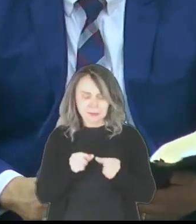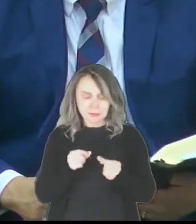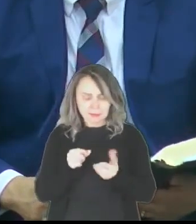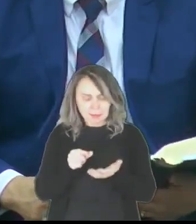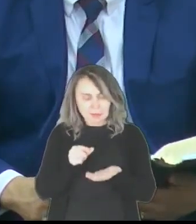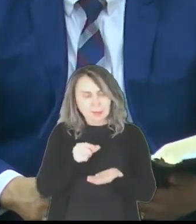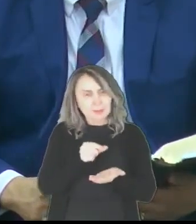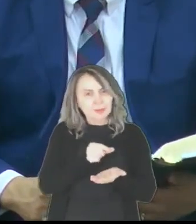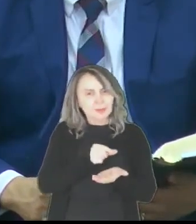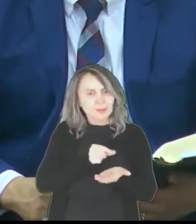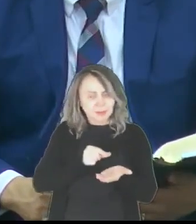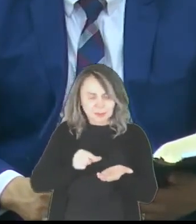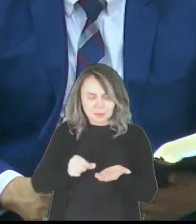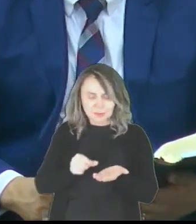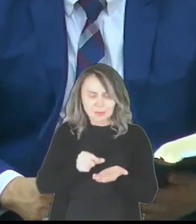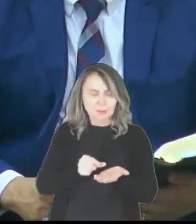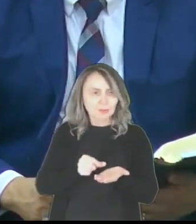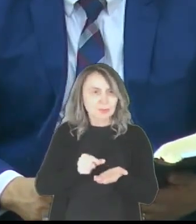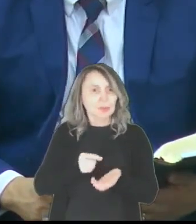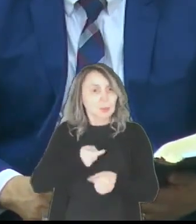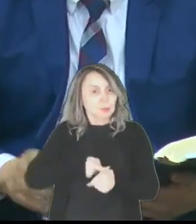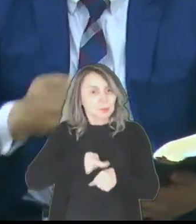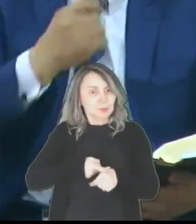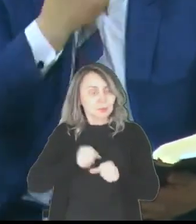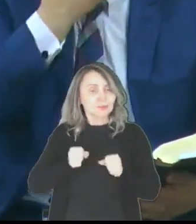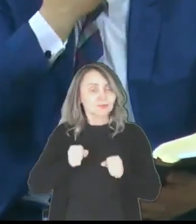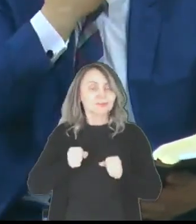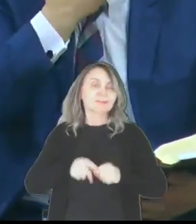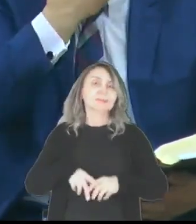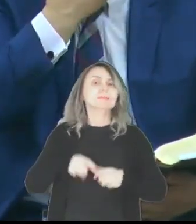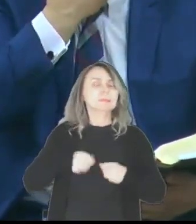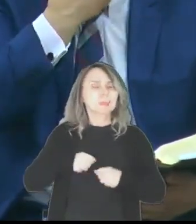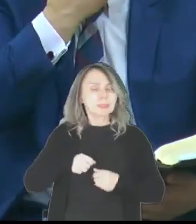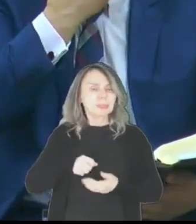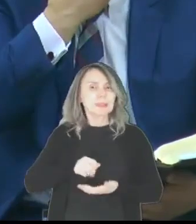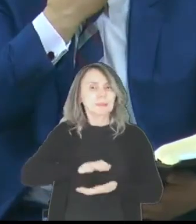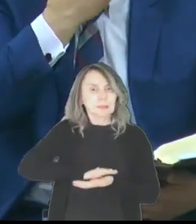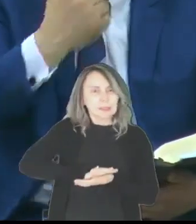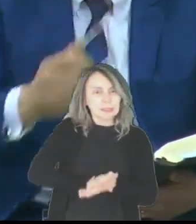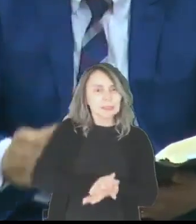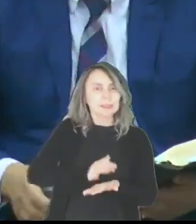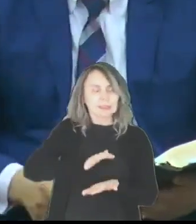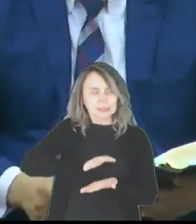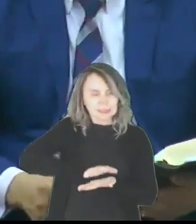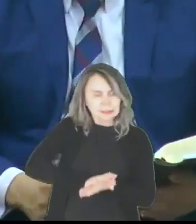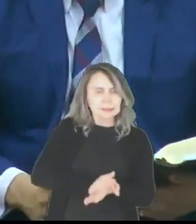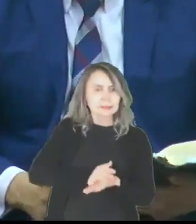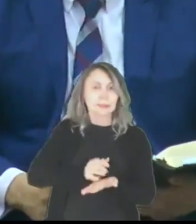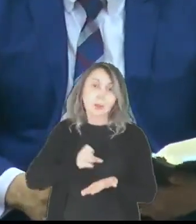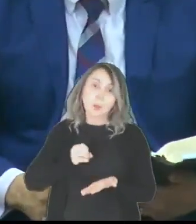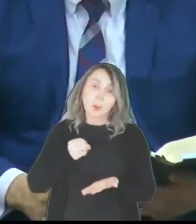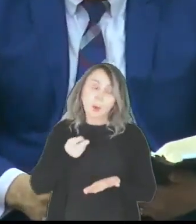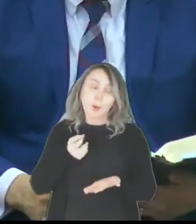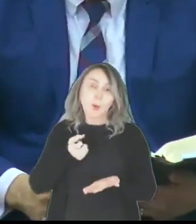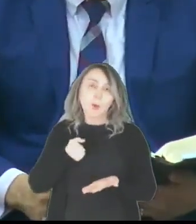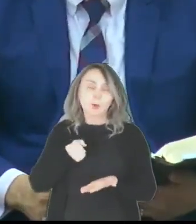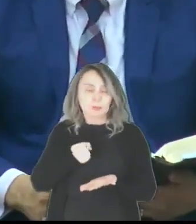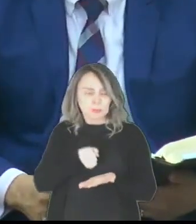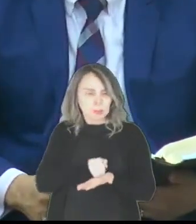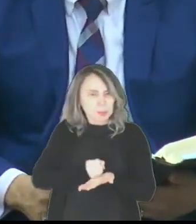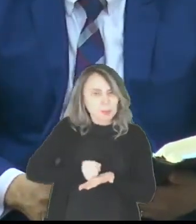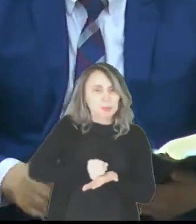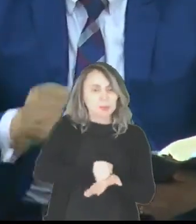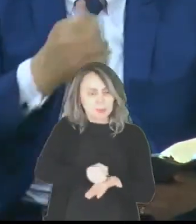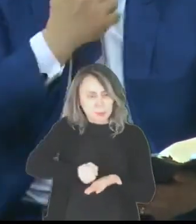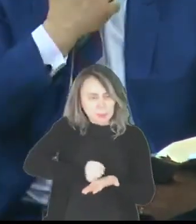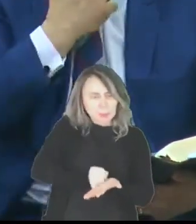aquele granulado sólido, e eles tinham que pisar no pilão ou no moinho de pedra, que naquele tempo não